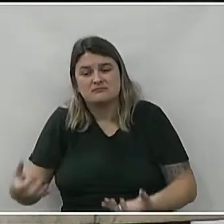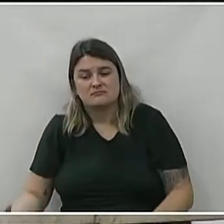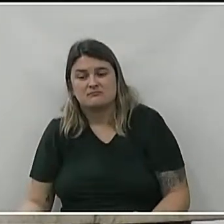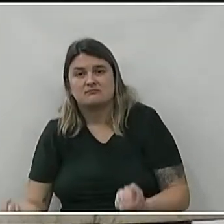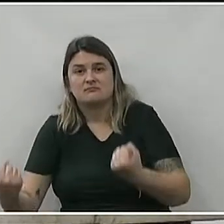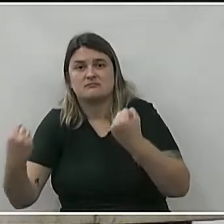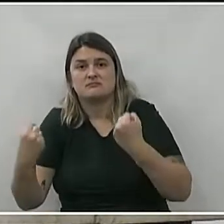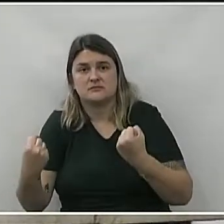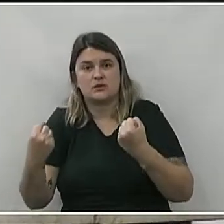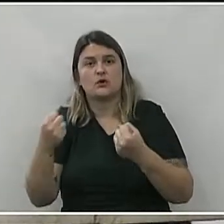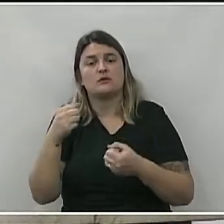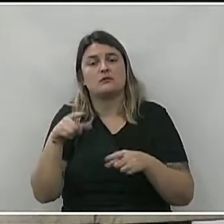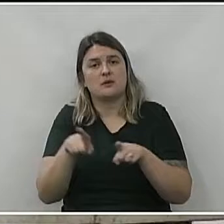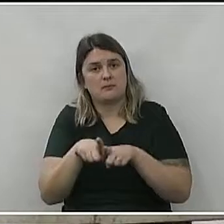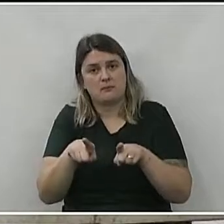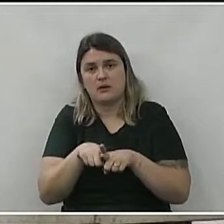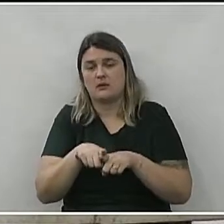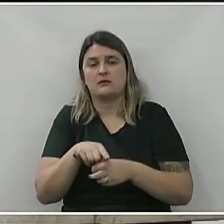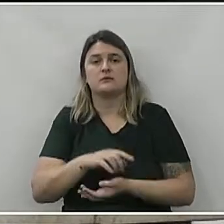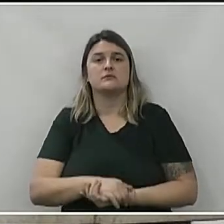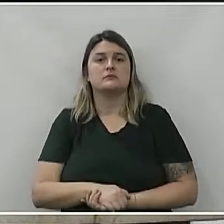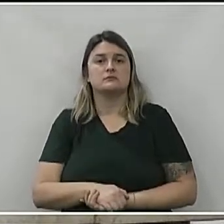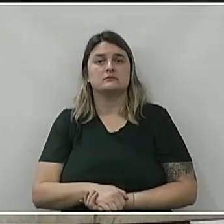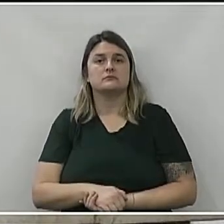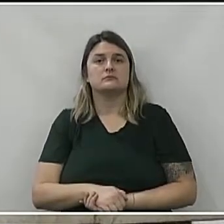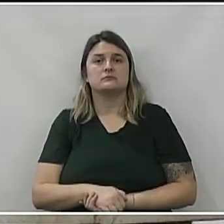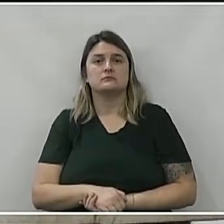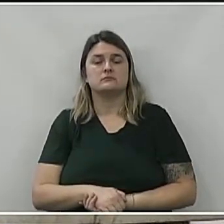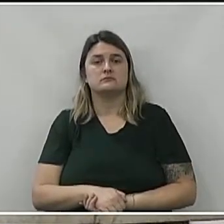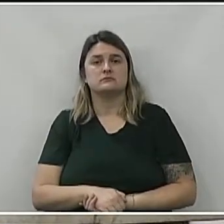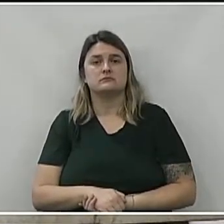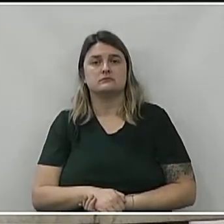com bebês pequenos passam pela mesma dificuldade também.